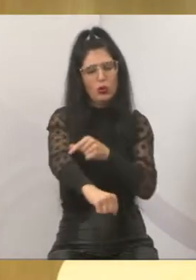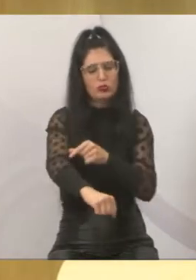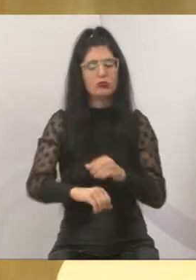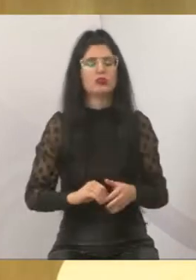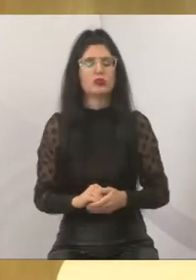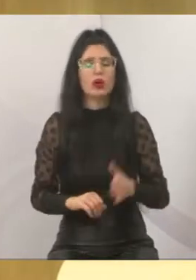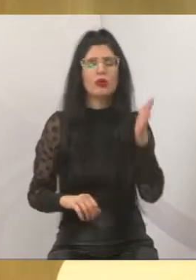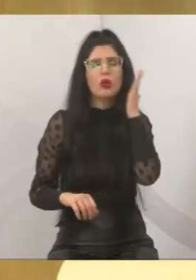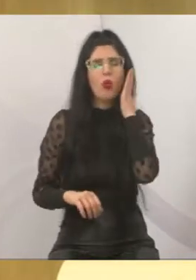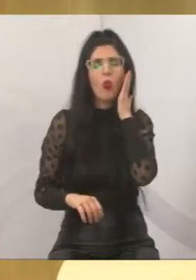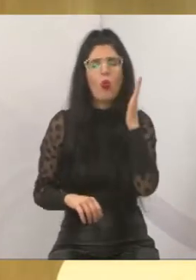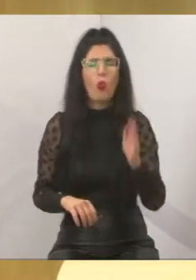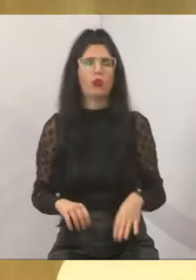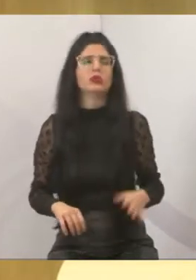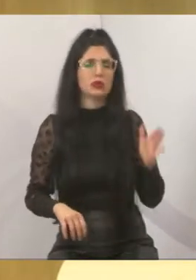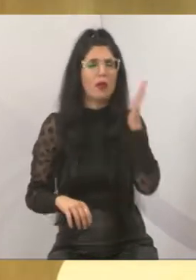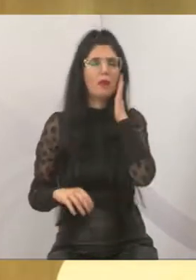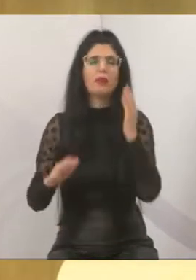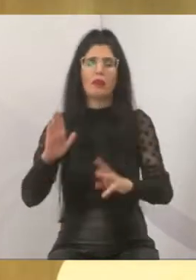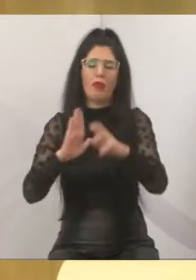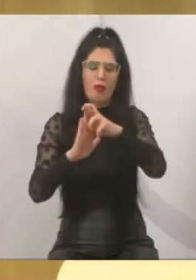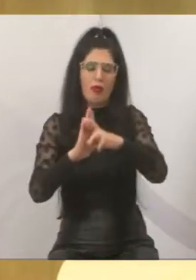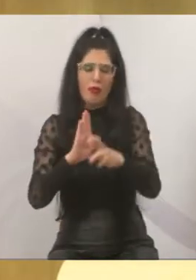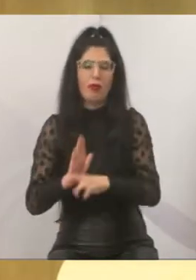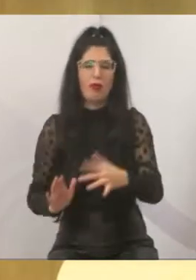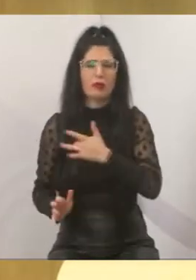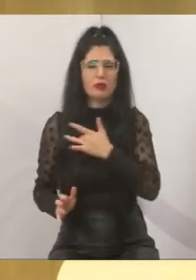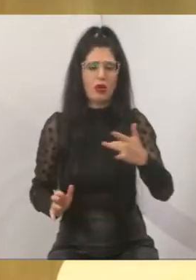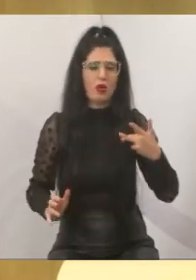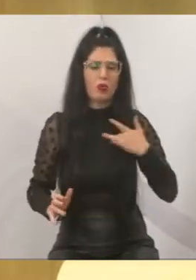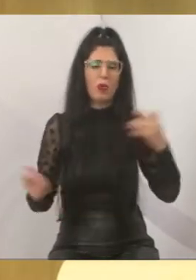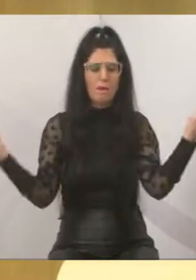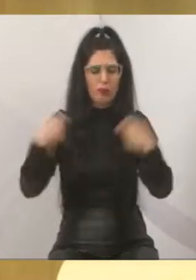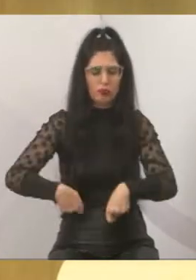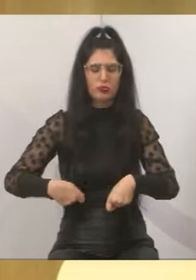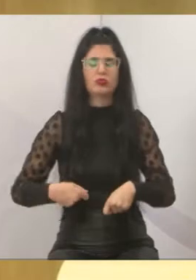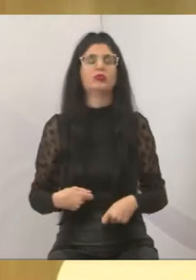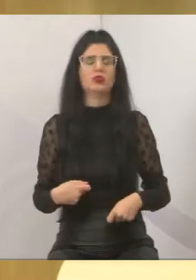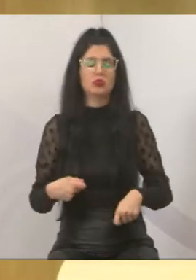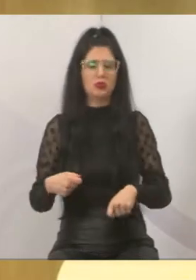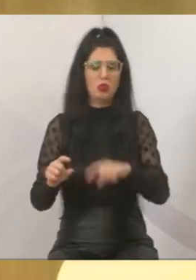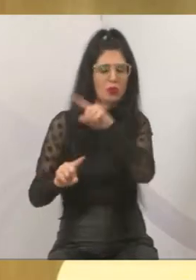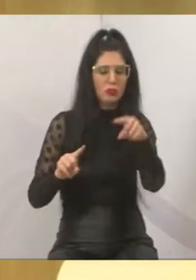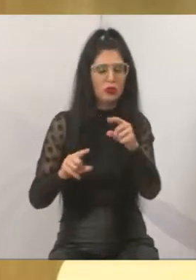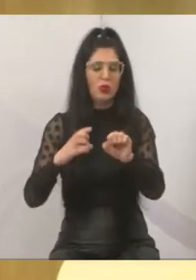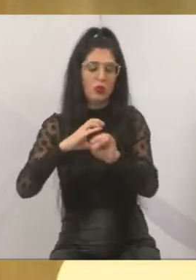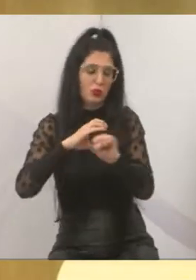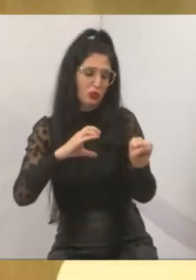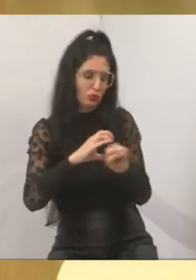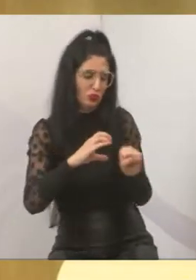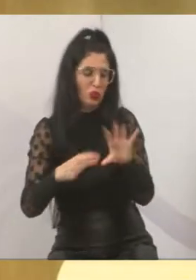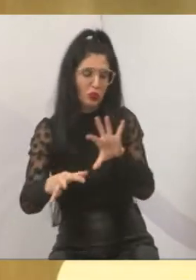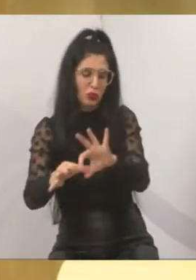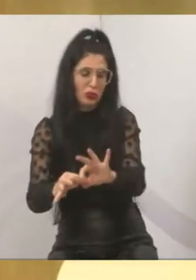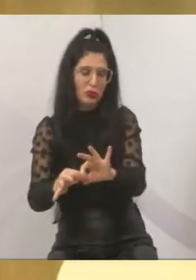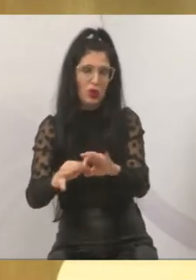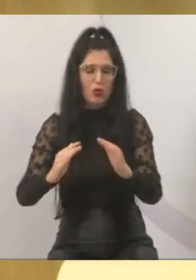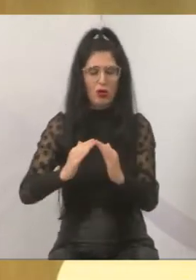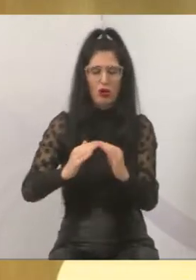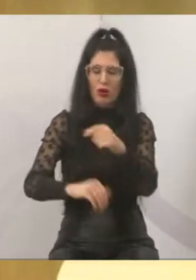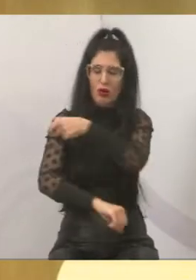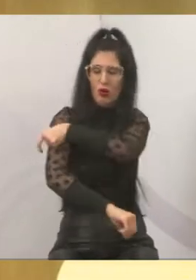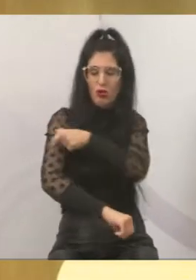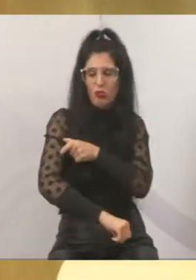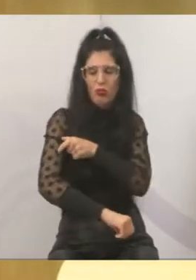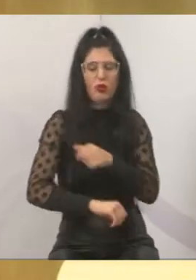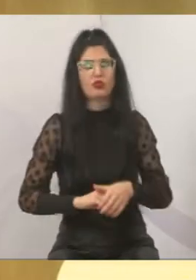as regras de saúde. Uma regra que pode a Santa Casa ter uma lucratividade com o trabalho que é prestado